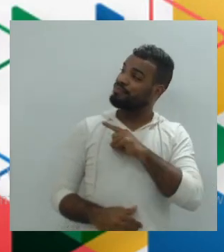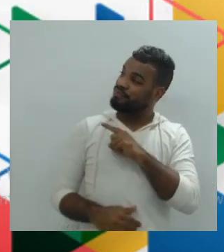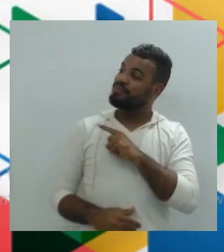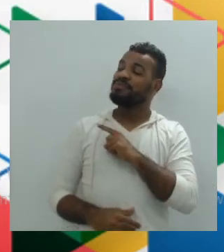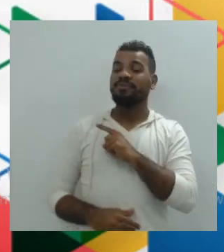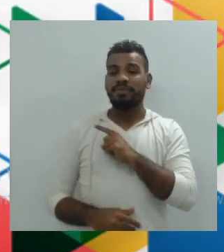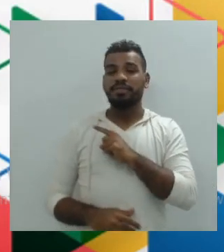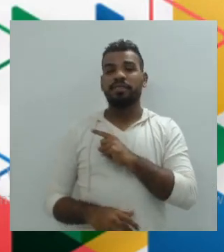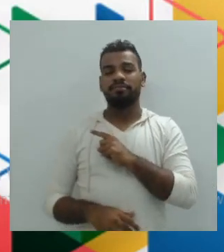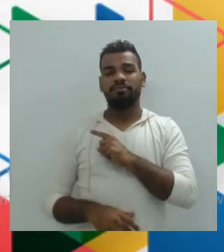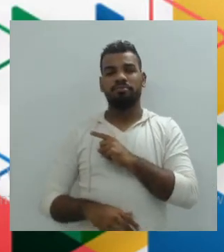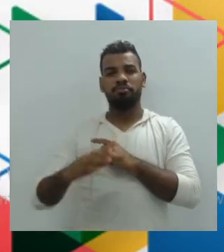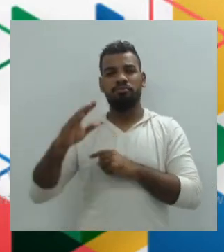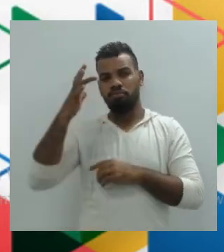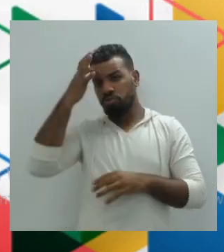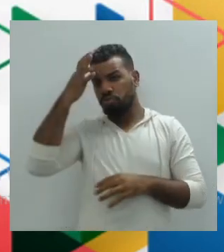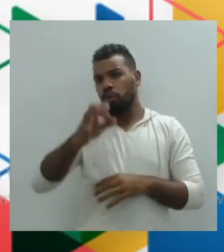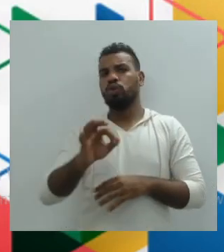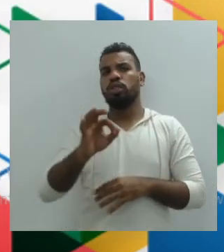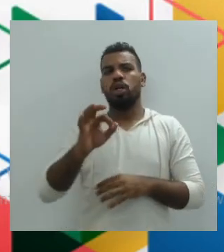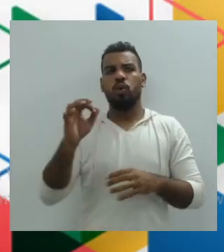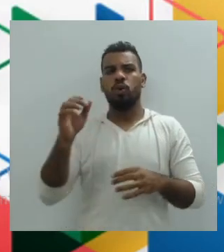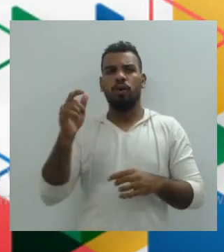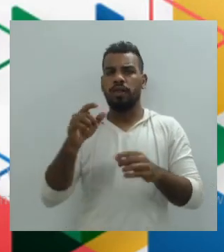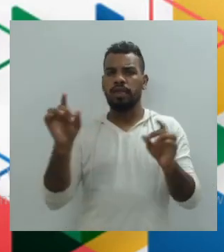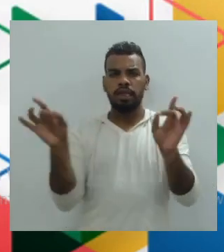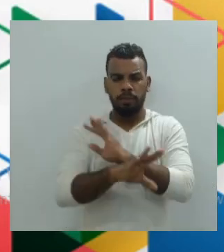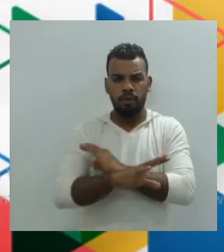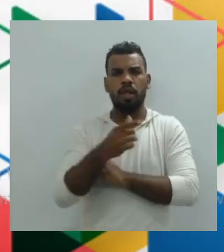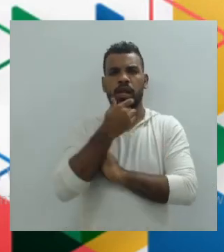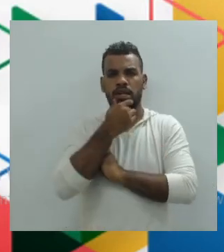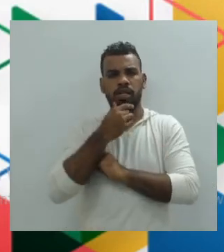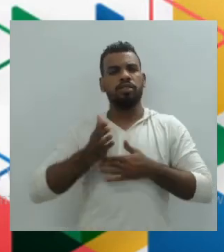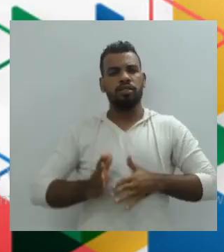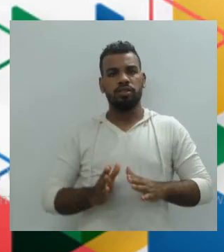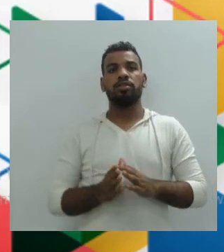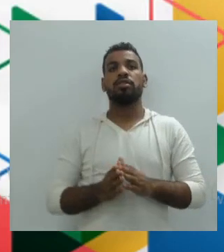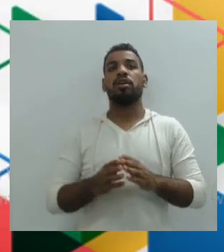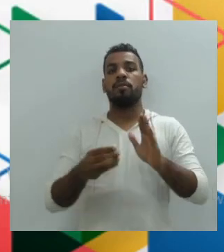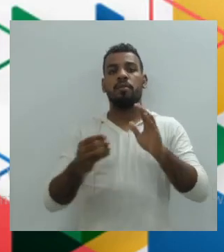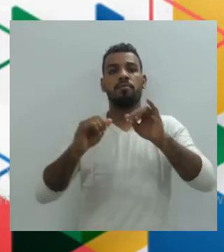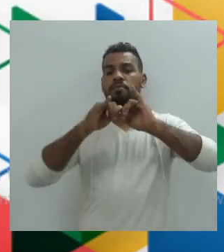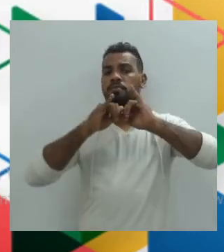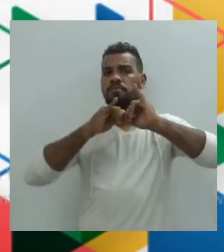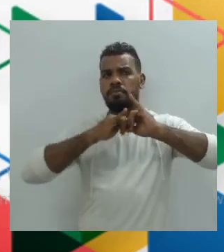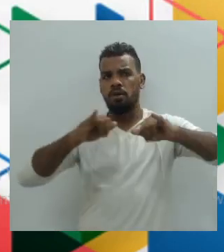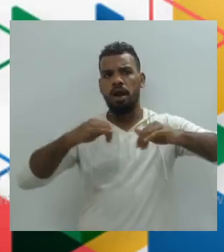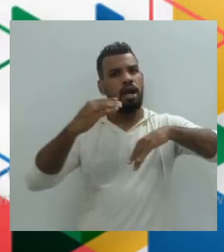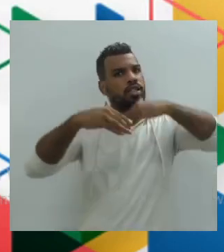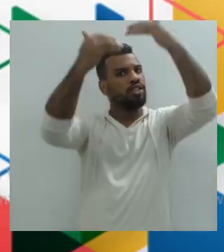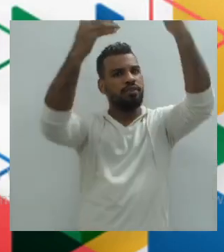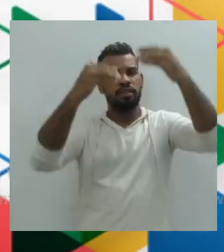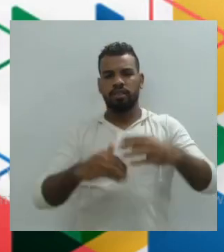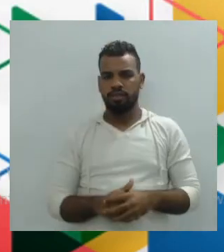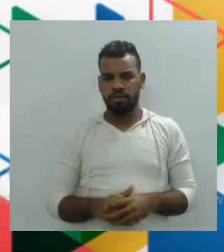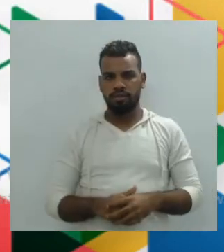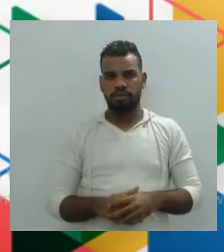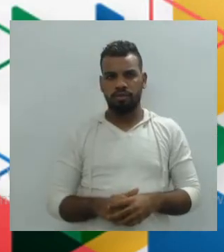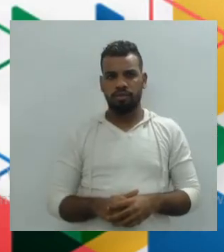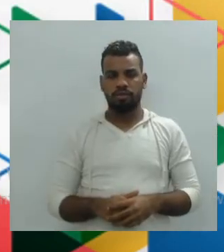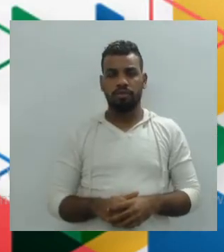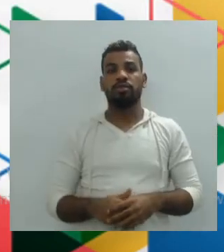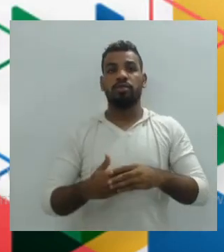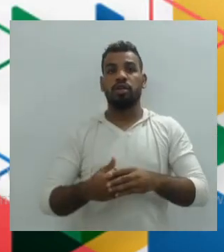a grande conclusão científica de Charles Darwin, naturalista inglês, que publicou uma obra revolucionária, intitulada